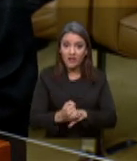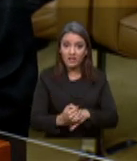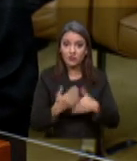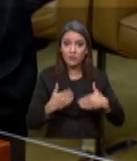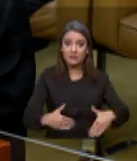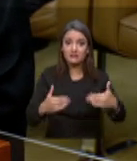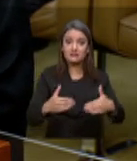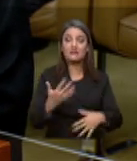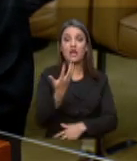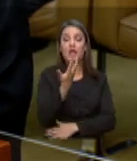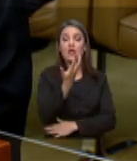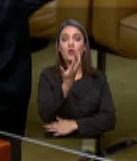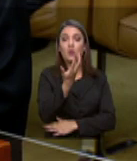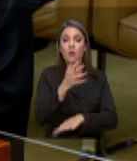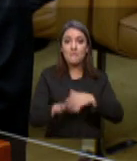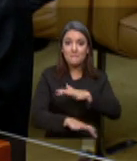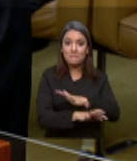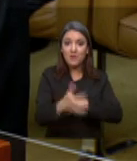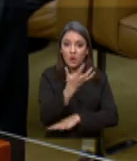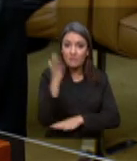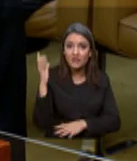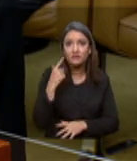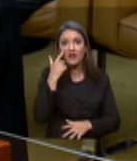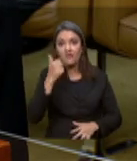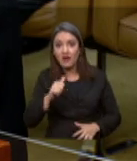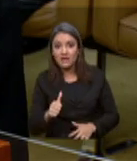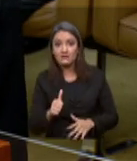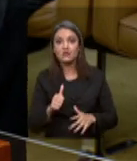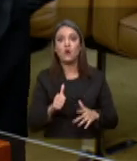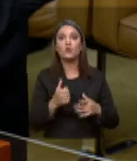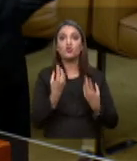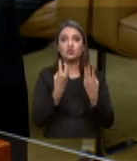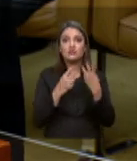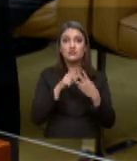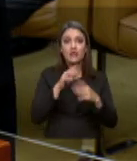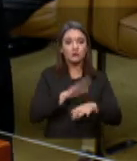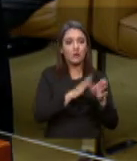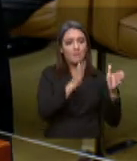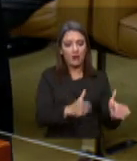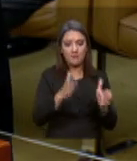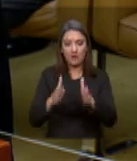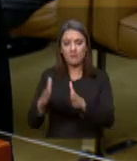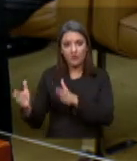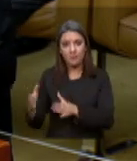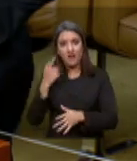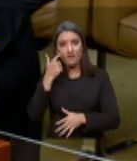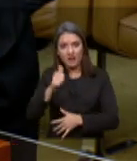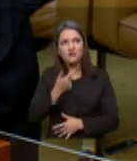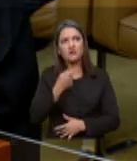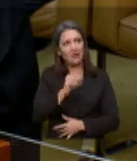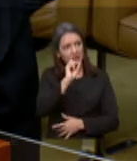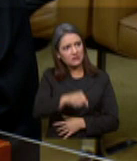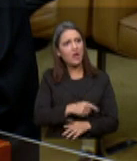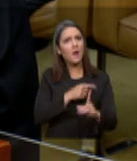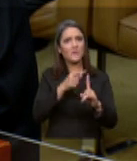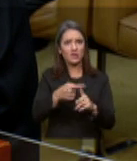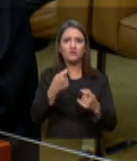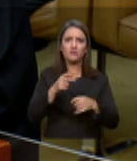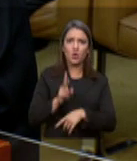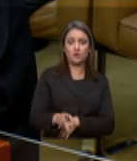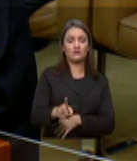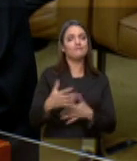das três fases do plano de prevenção e combate ao desmatamento, dizendo que foi bem sucedido e que deve ser continuado. Então, por essa